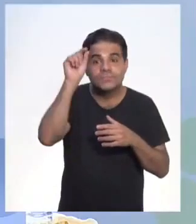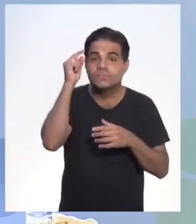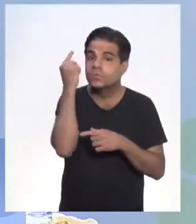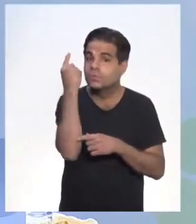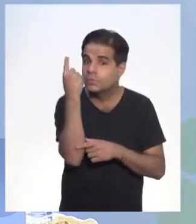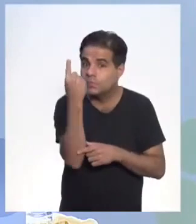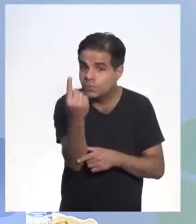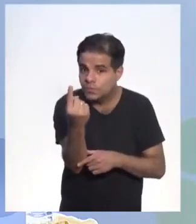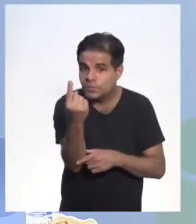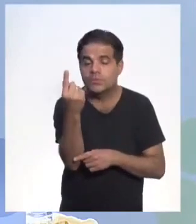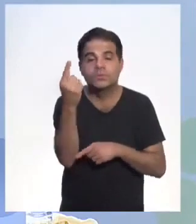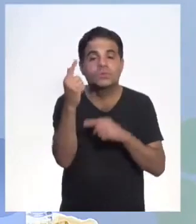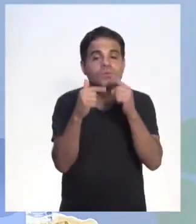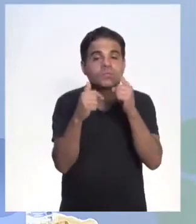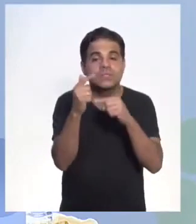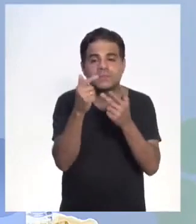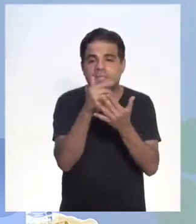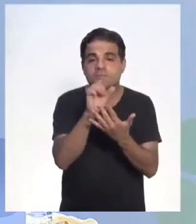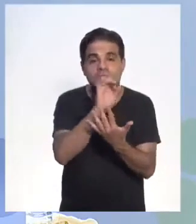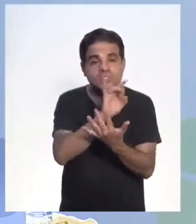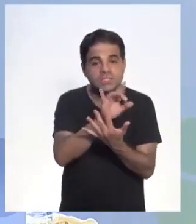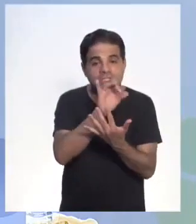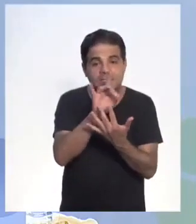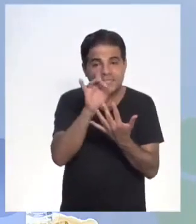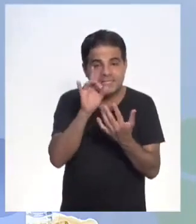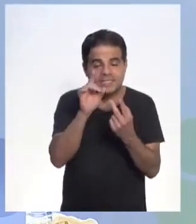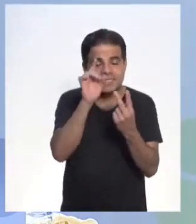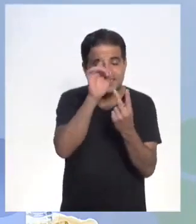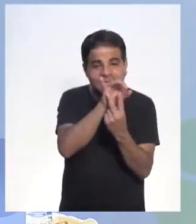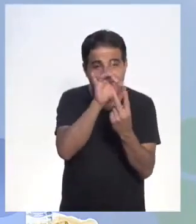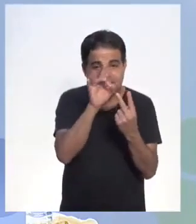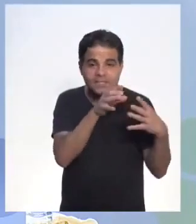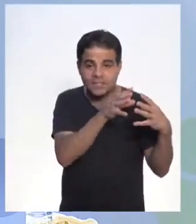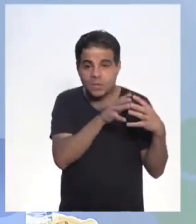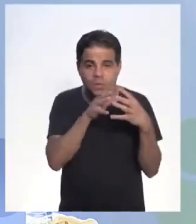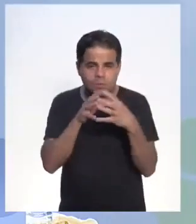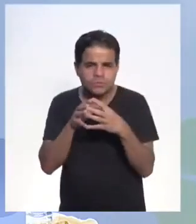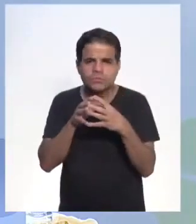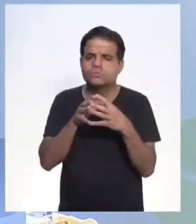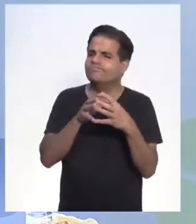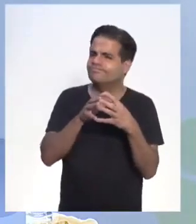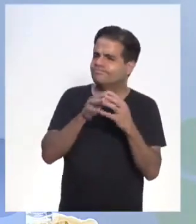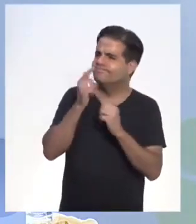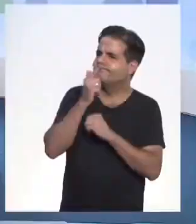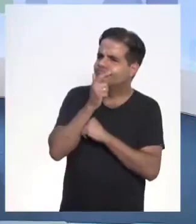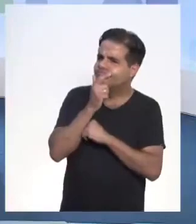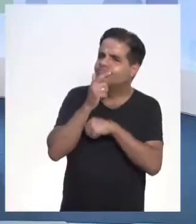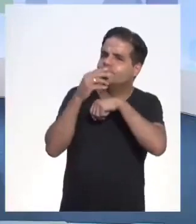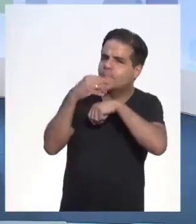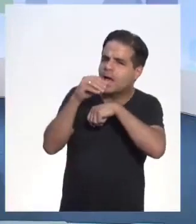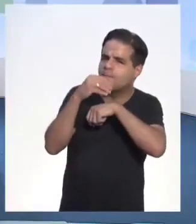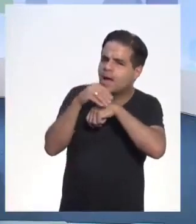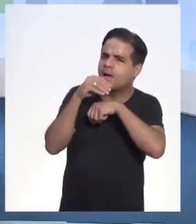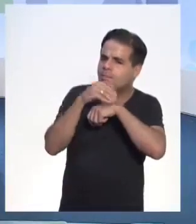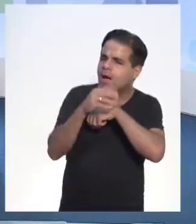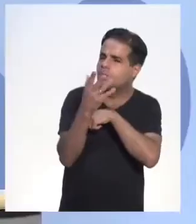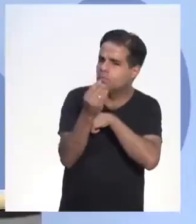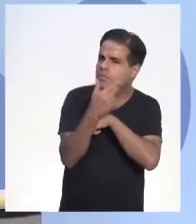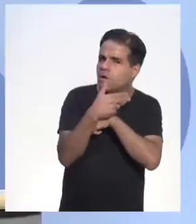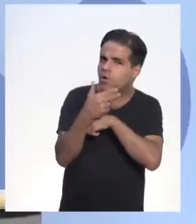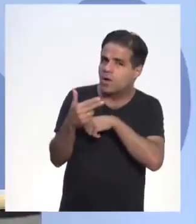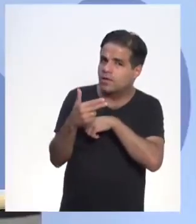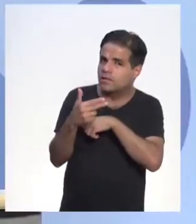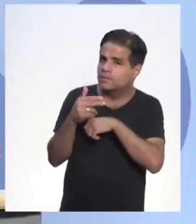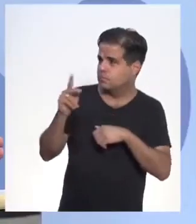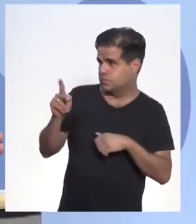um elemento de cada conjunto. Ai, dei dica demais, né, professora Roberta? Já